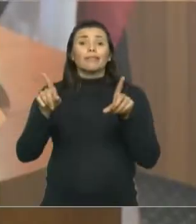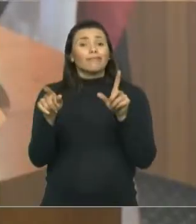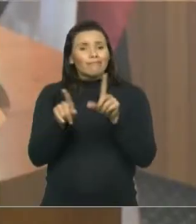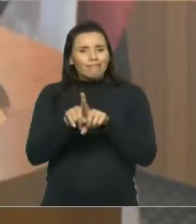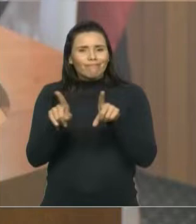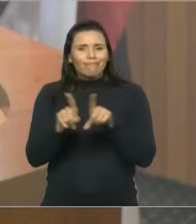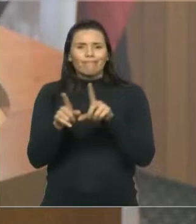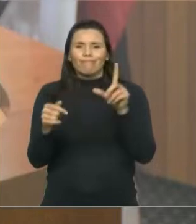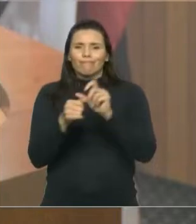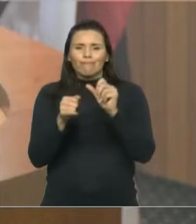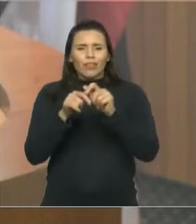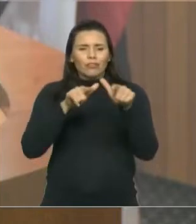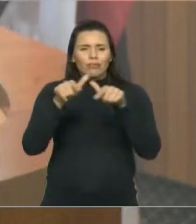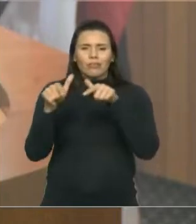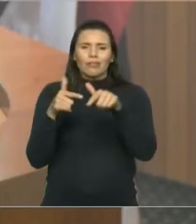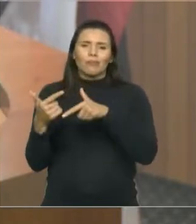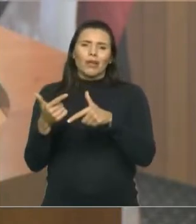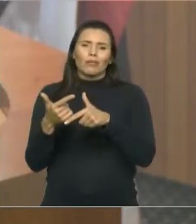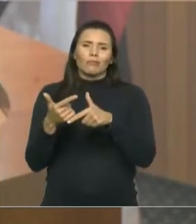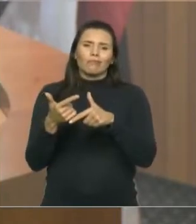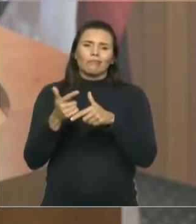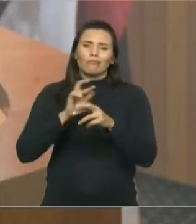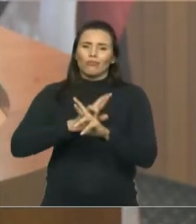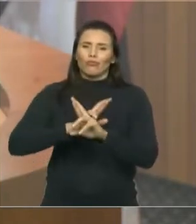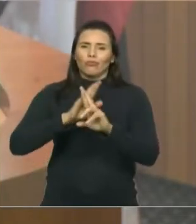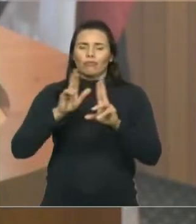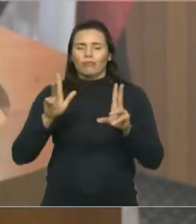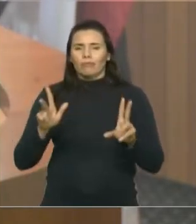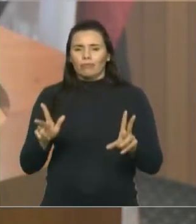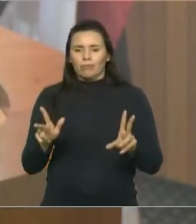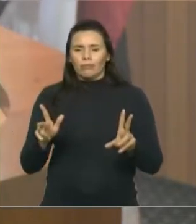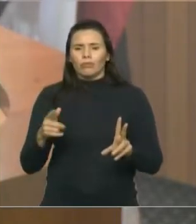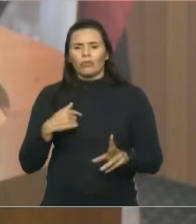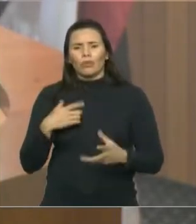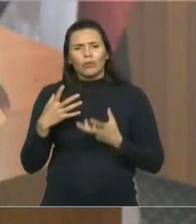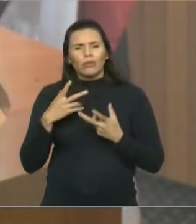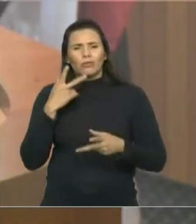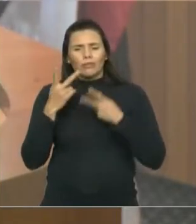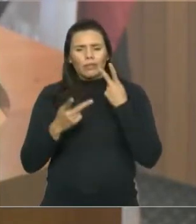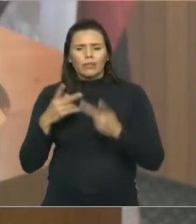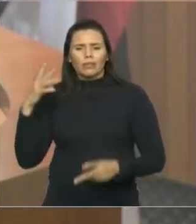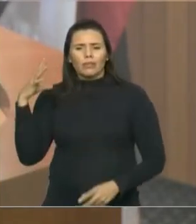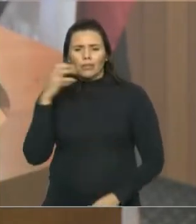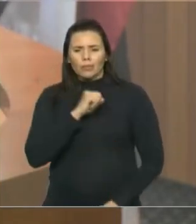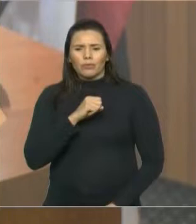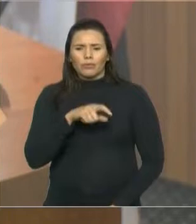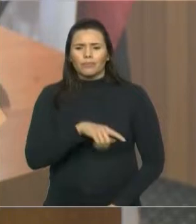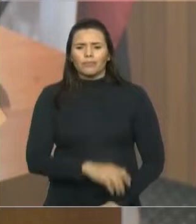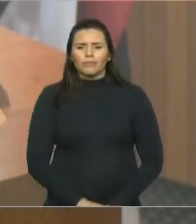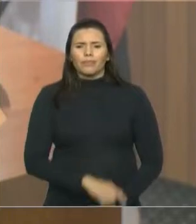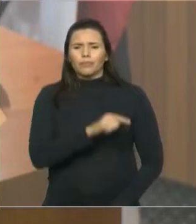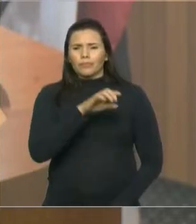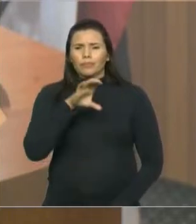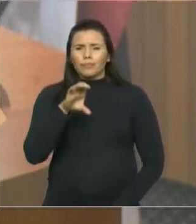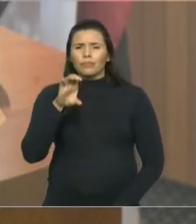qual a saúde é feita. E aí eu queria falar rapidamente do modelo do Ceará. Próximo slide.